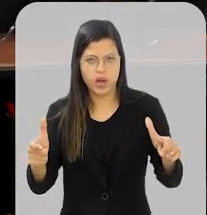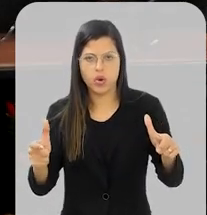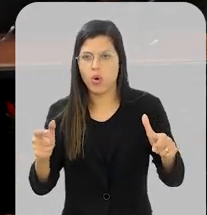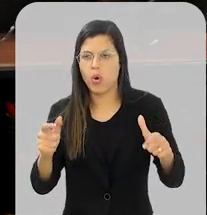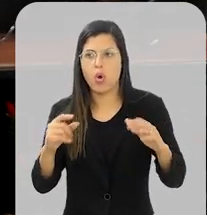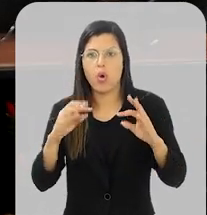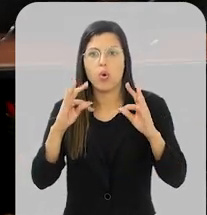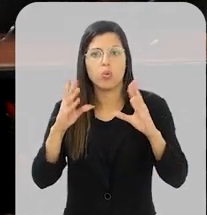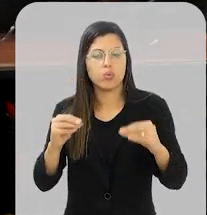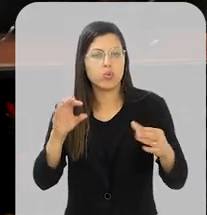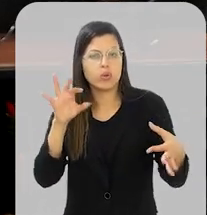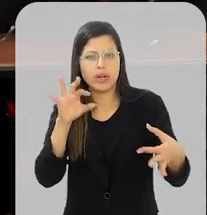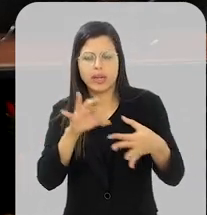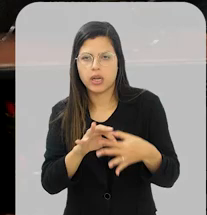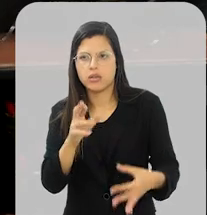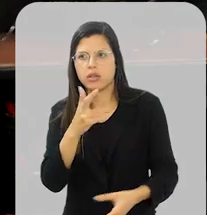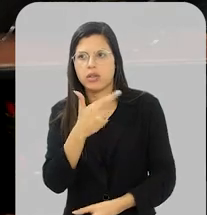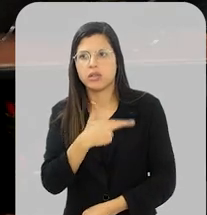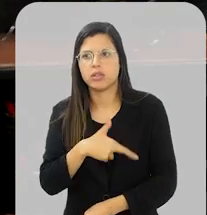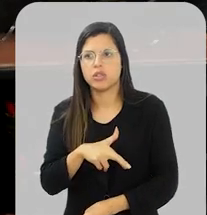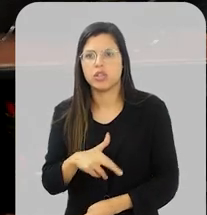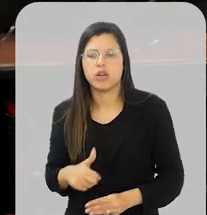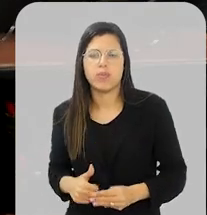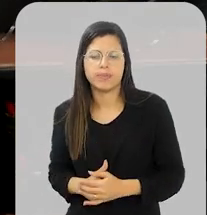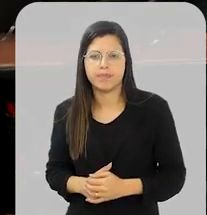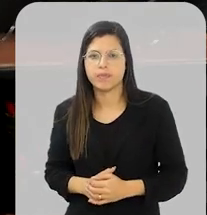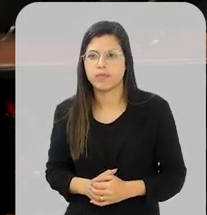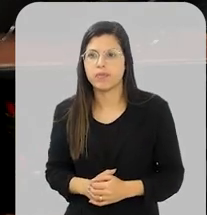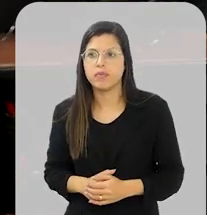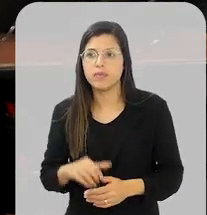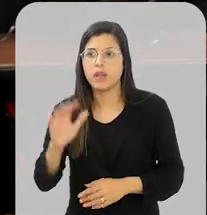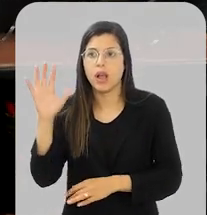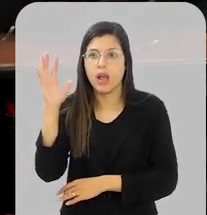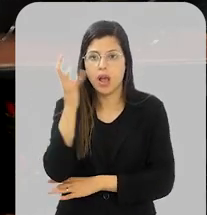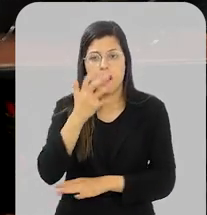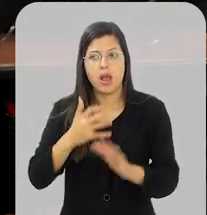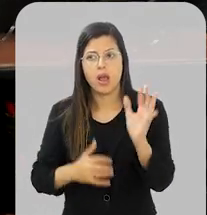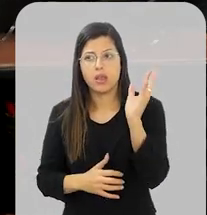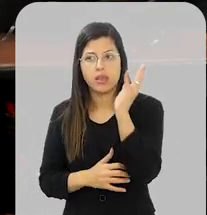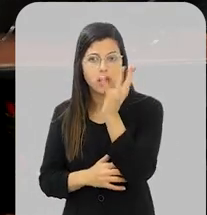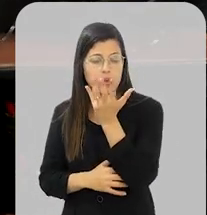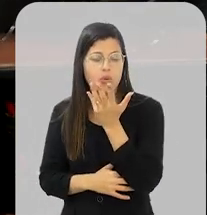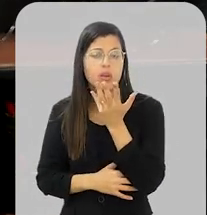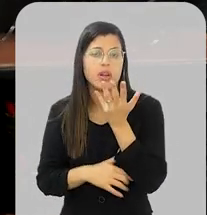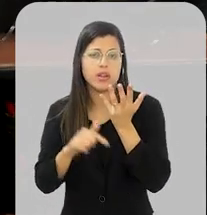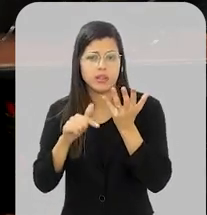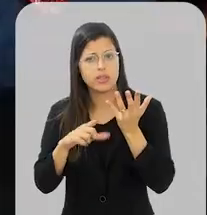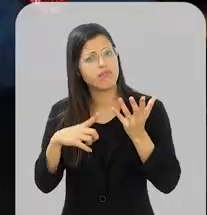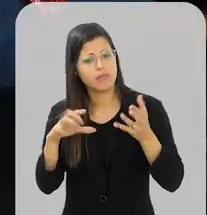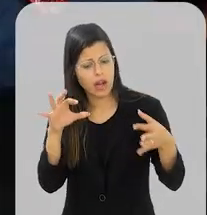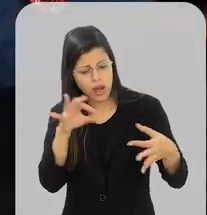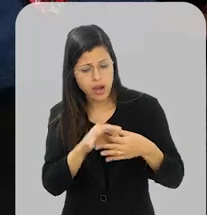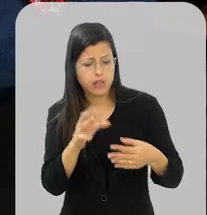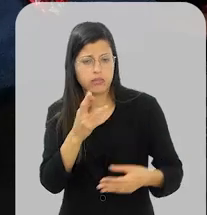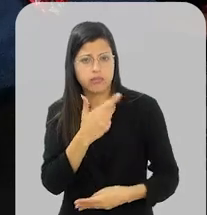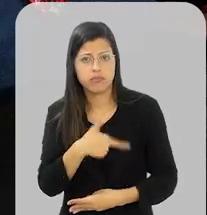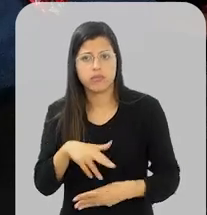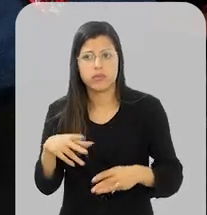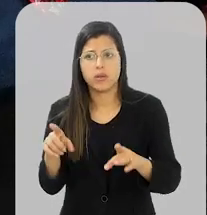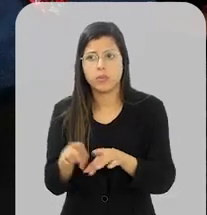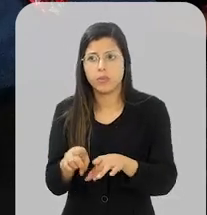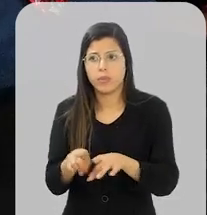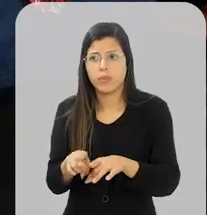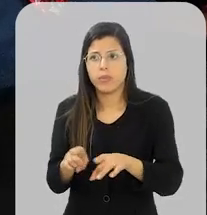estamos lidando com tudo que se refere à religião. E a natureza é o que se refere mais,